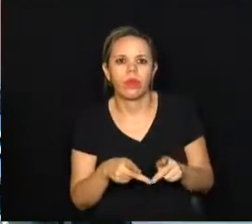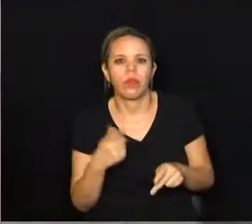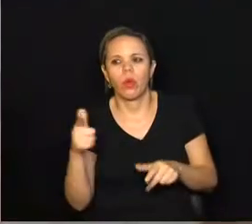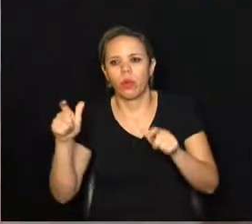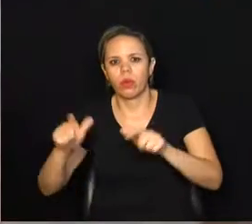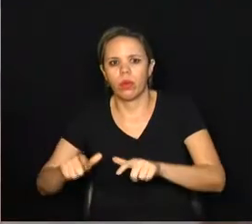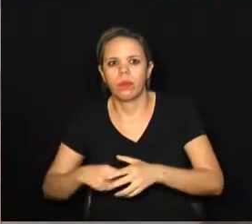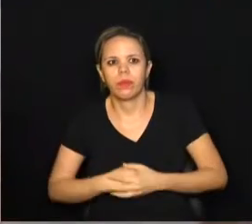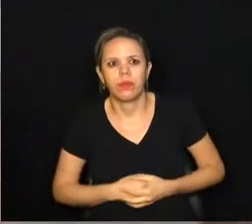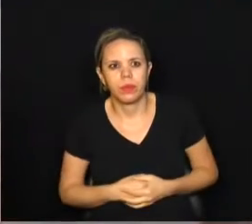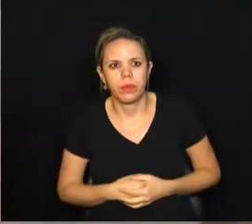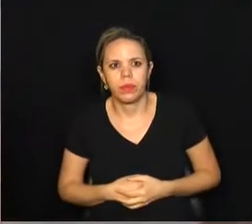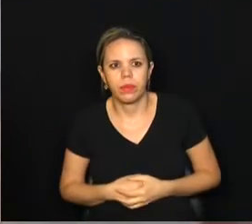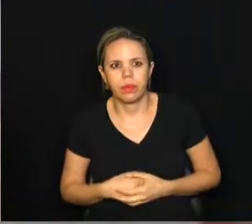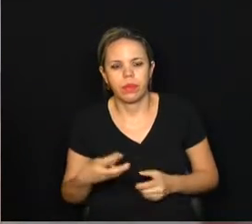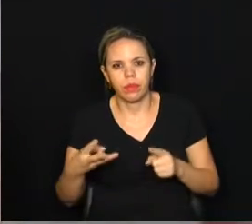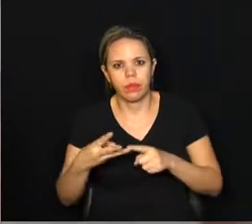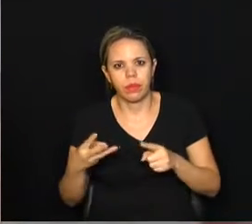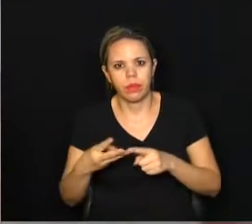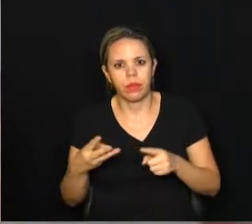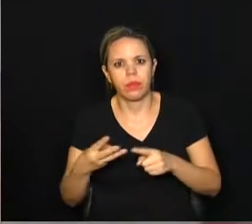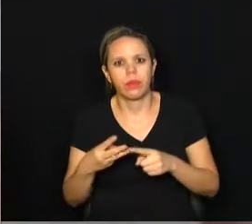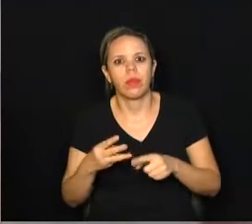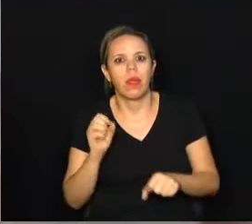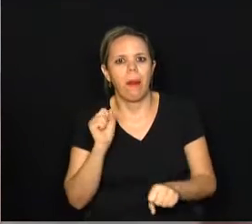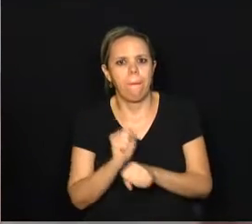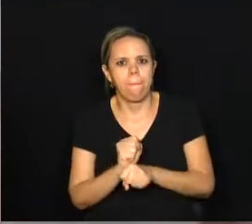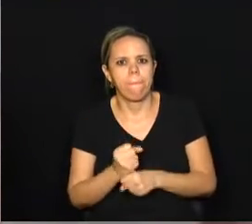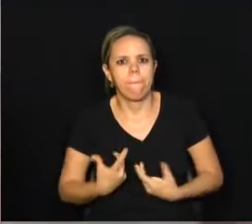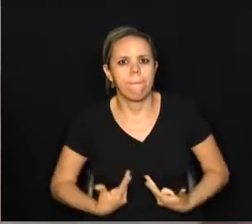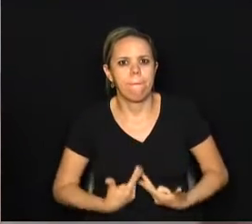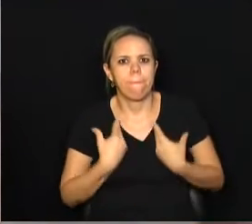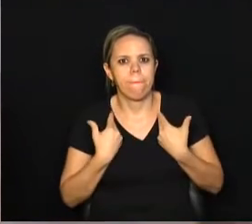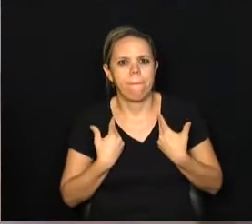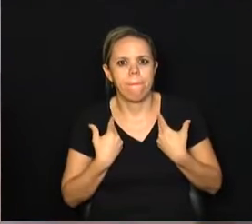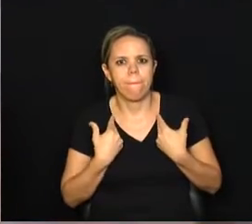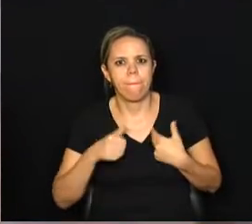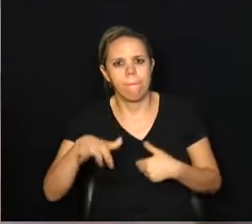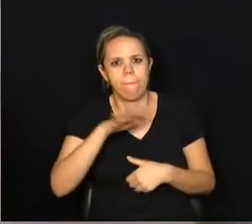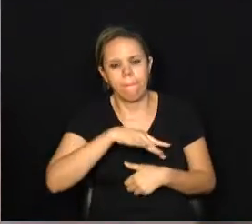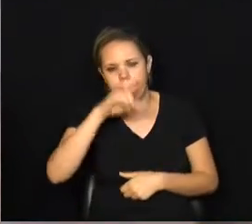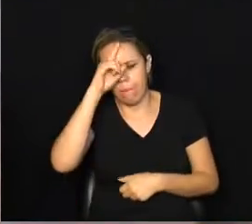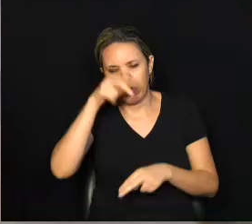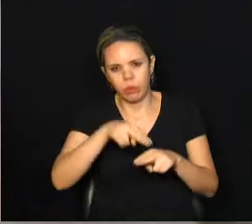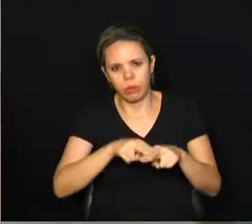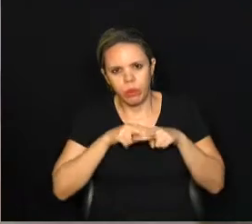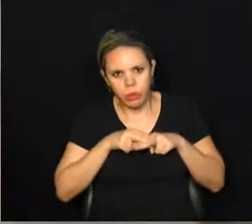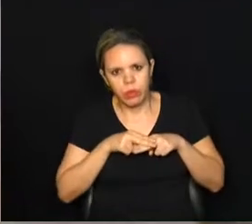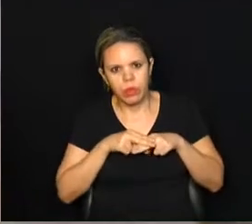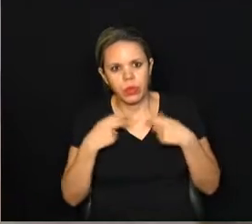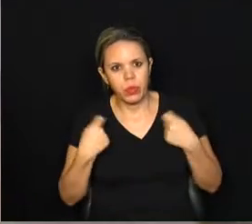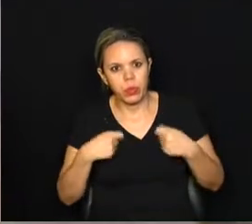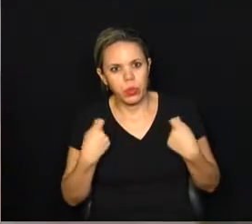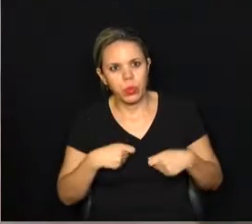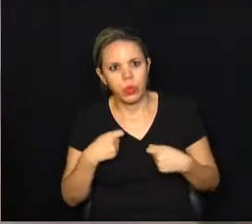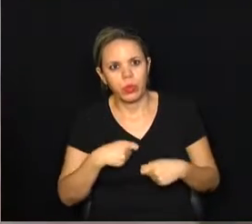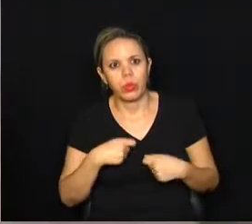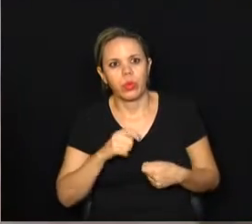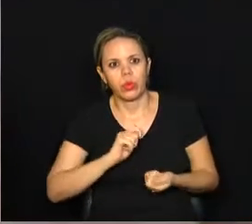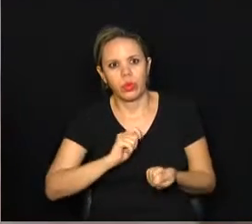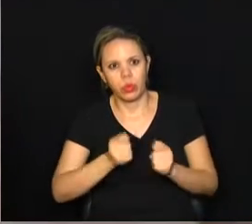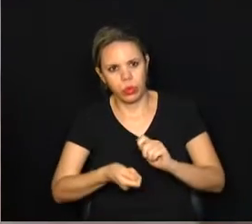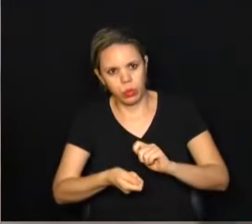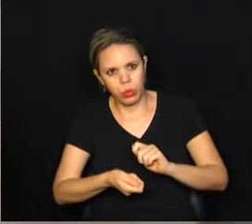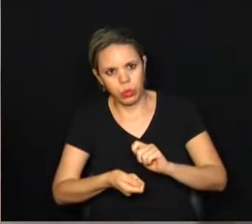local. Esta é a terceira suspensão de cirurgias eletivas aqui no hospital por conta de necessidades de